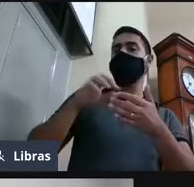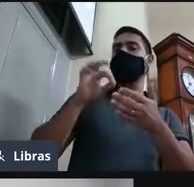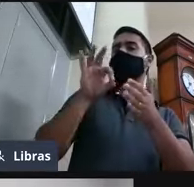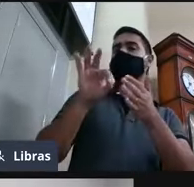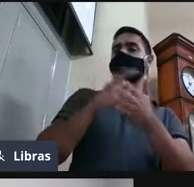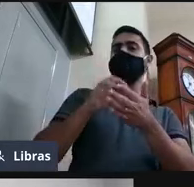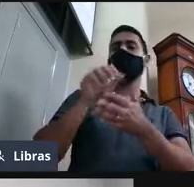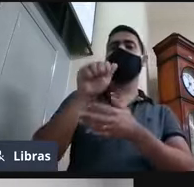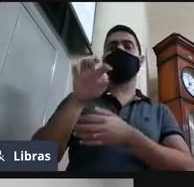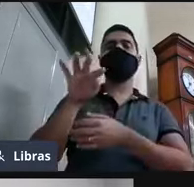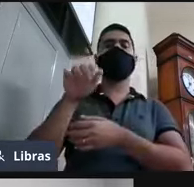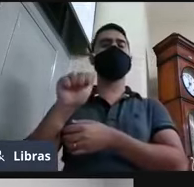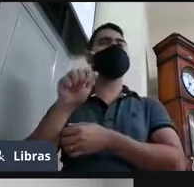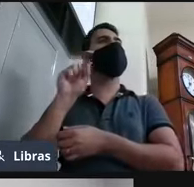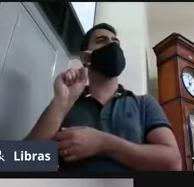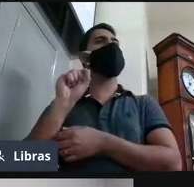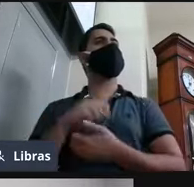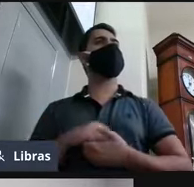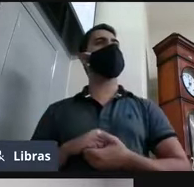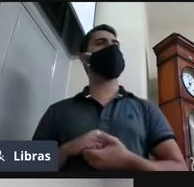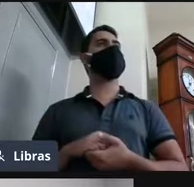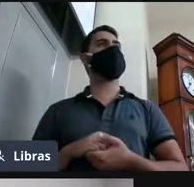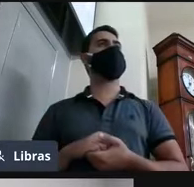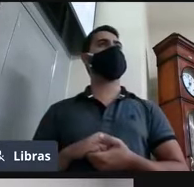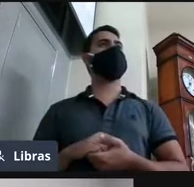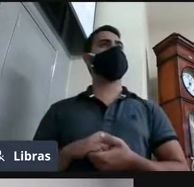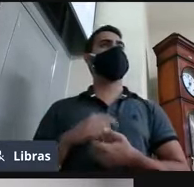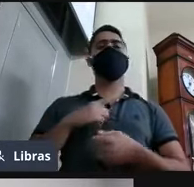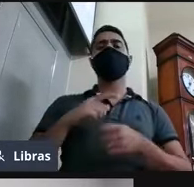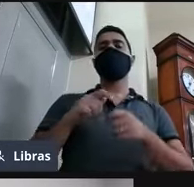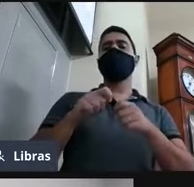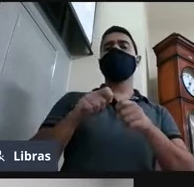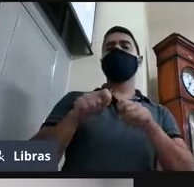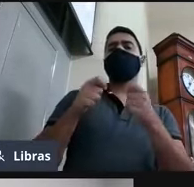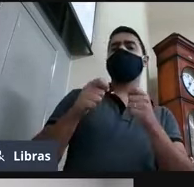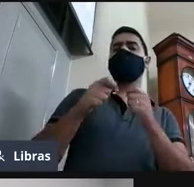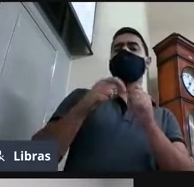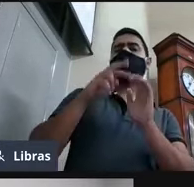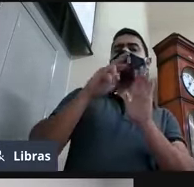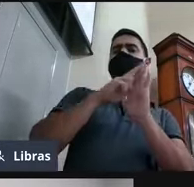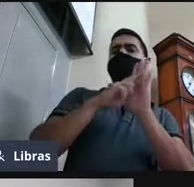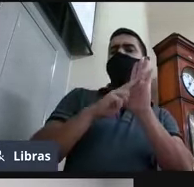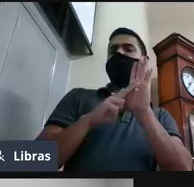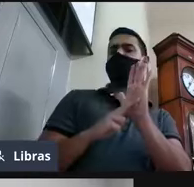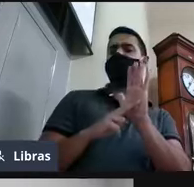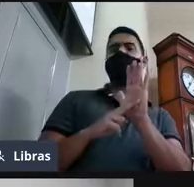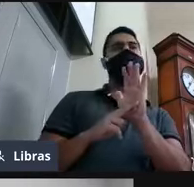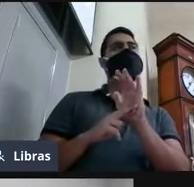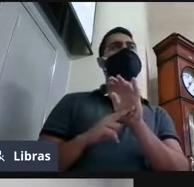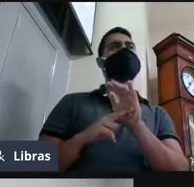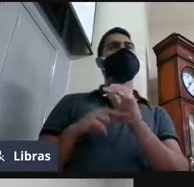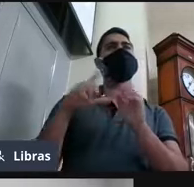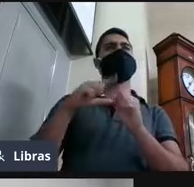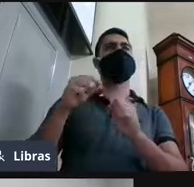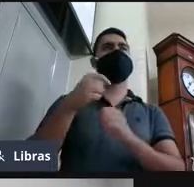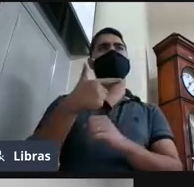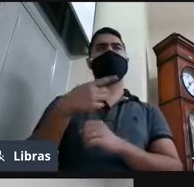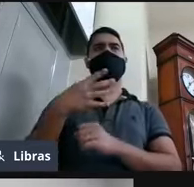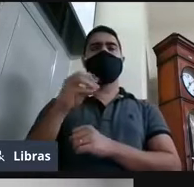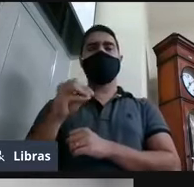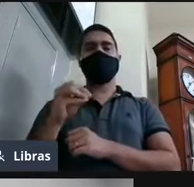favor, Está em ata. tá? Por Tá em favor, ata. que houve a quebra do procedimento regimental. Tudo bem. No artigo 240,